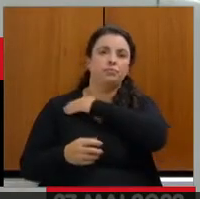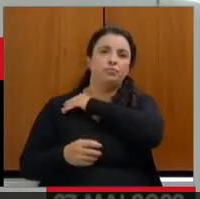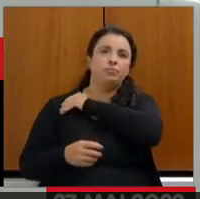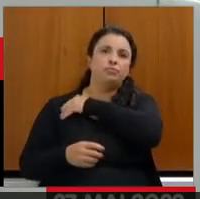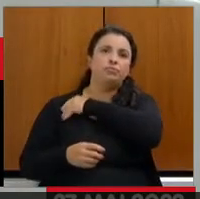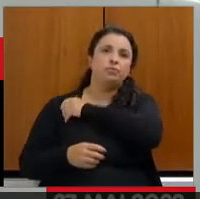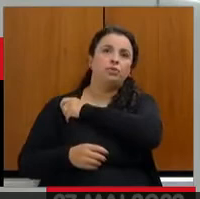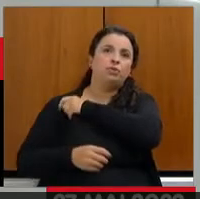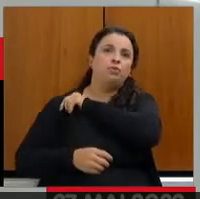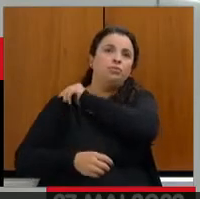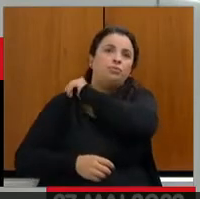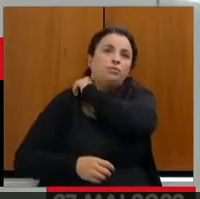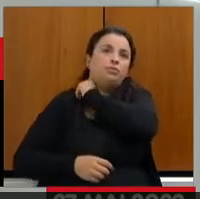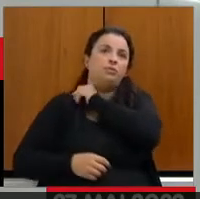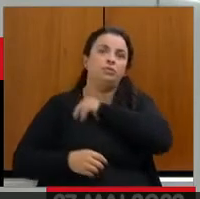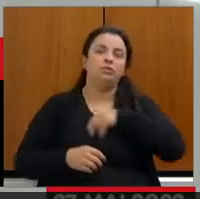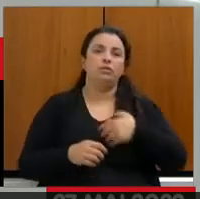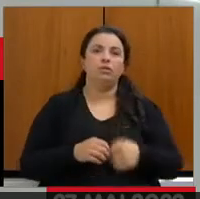G1